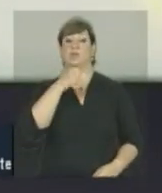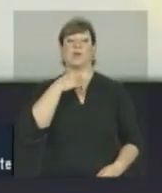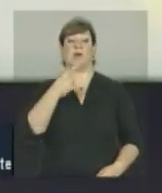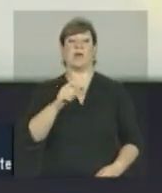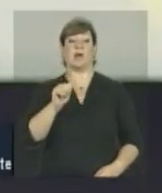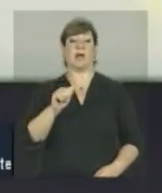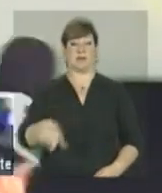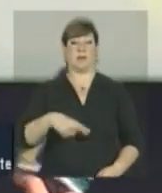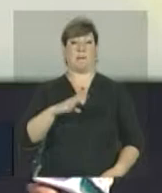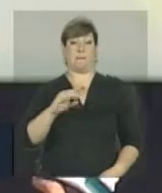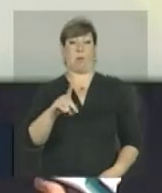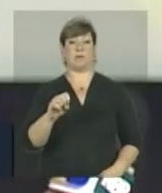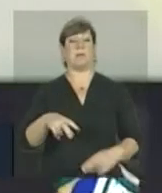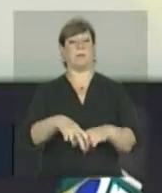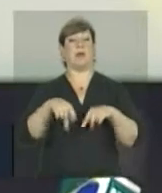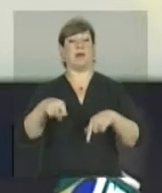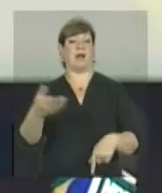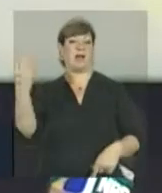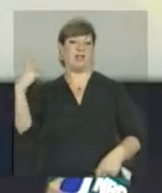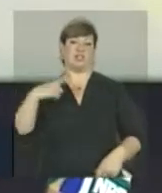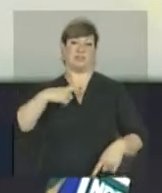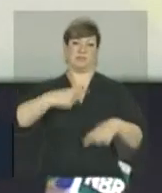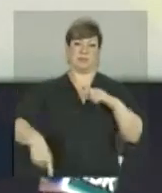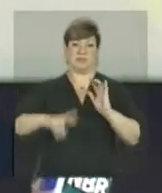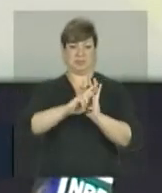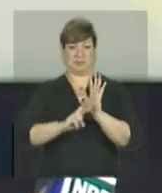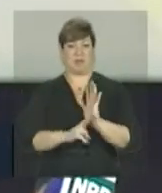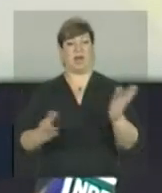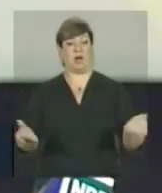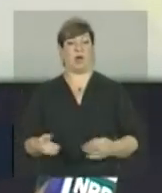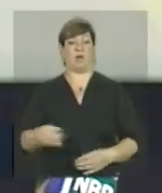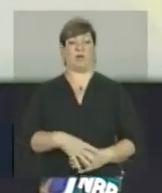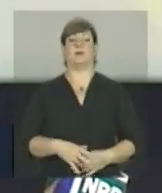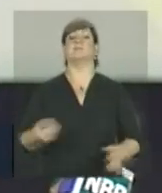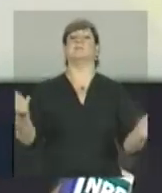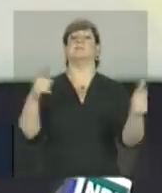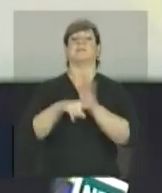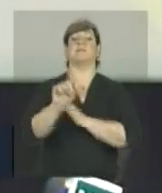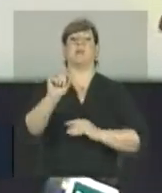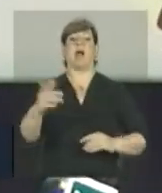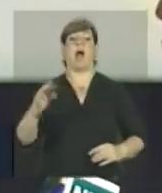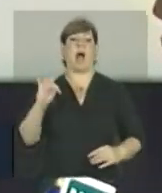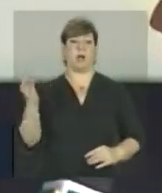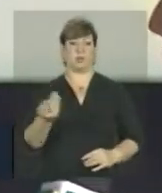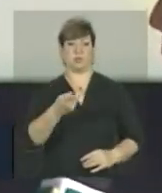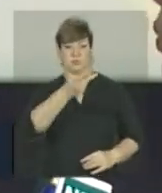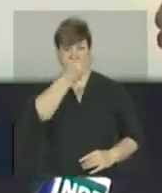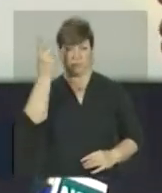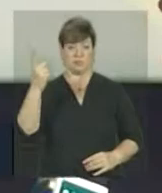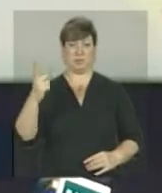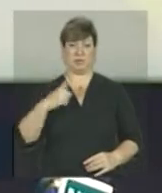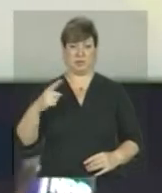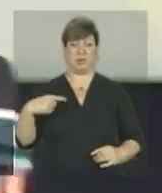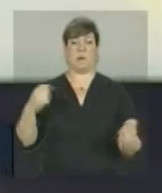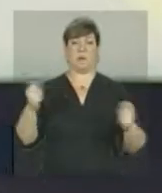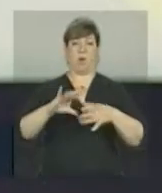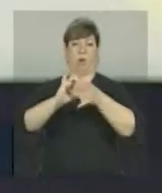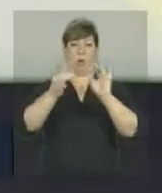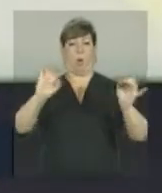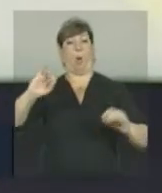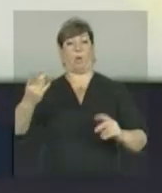dessa restrição. Agora, os contemplados, eles têm que necessariamente praticar um esporte olímpico ou